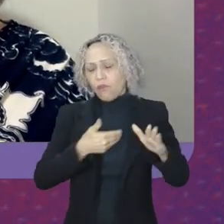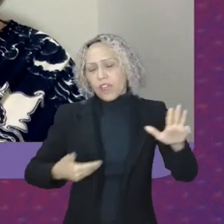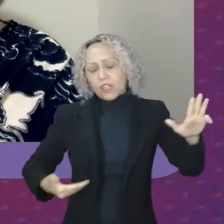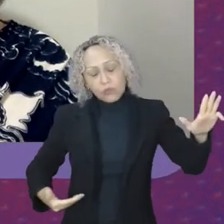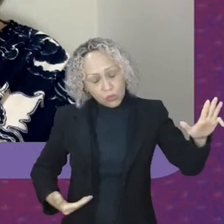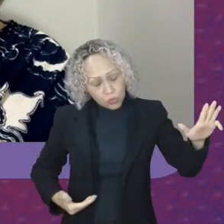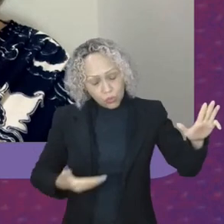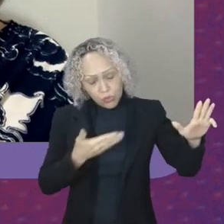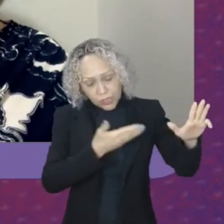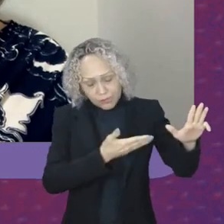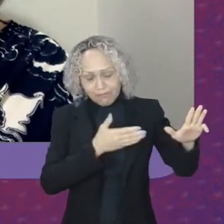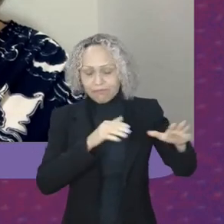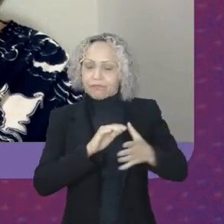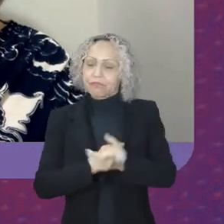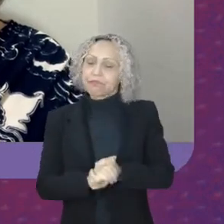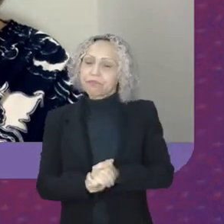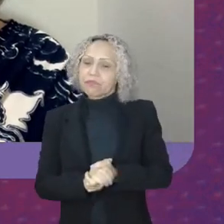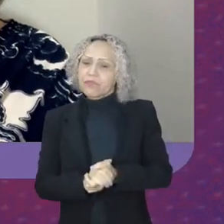nesse